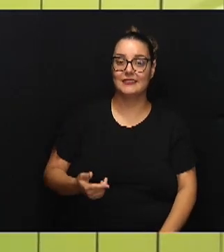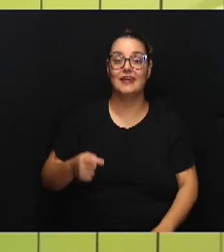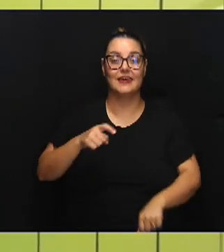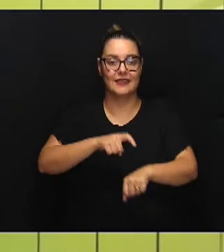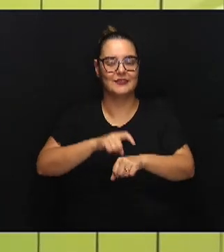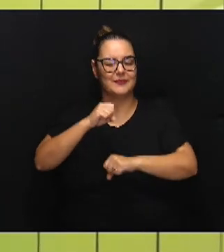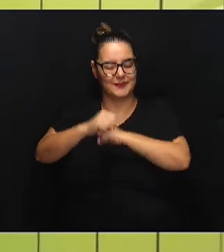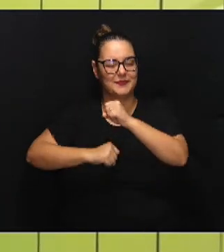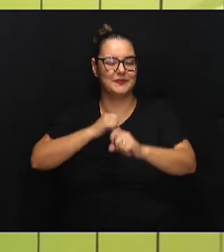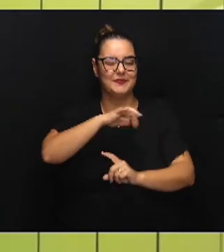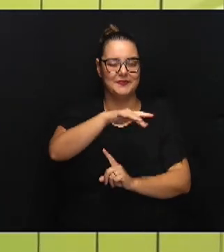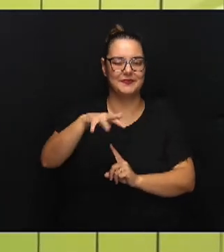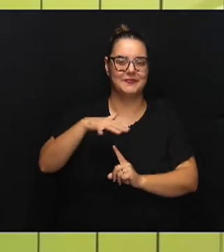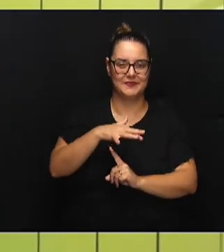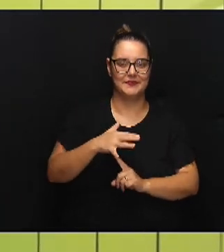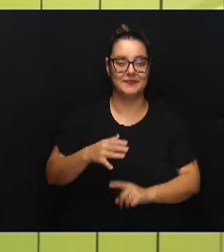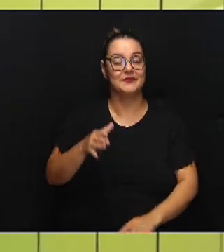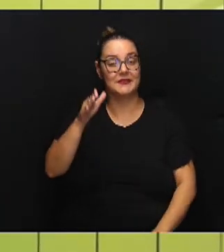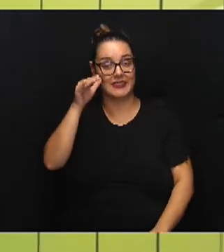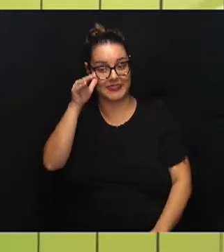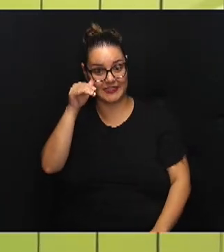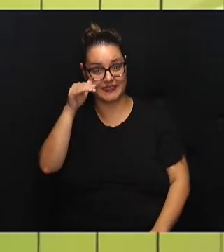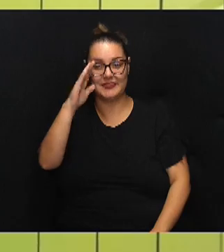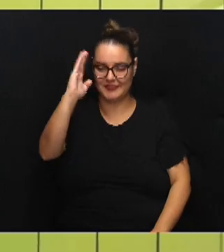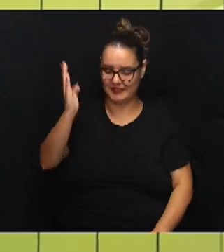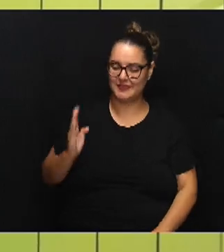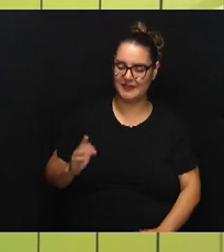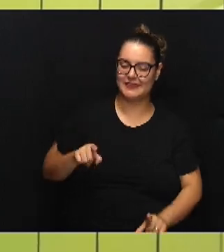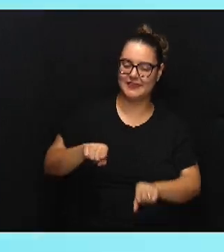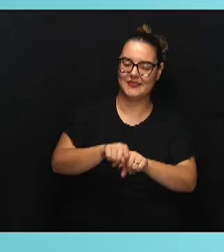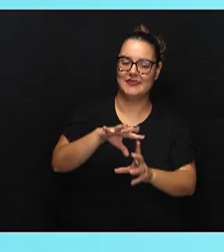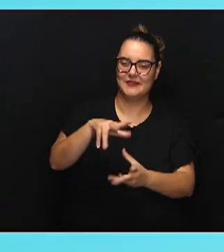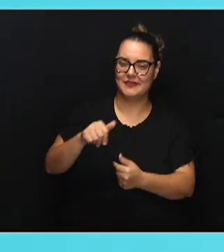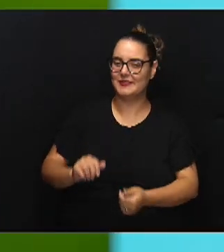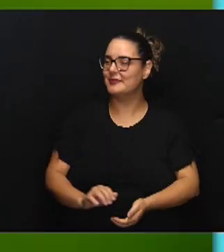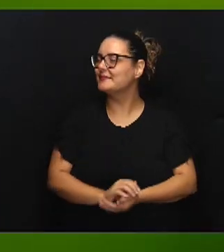daquele giro ambiental pelas curiosidades do Brasil e do mundo.